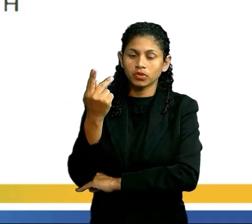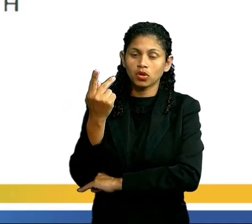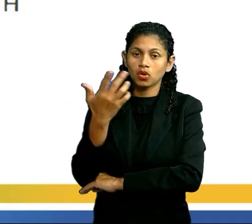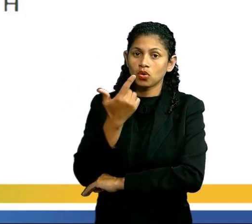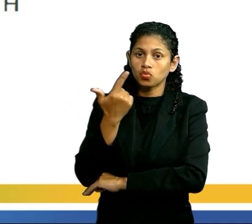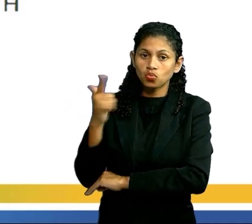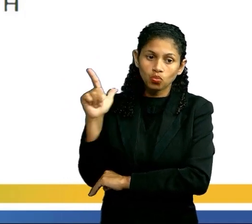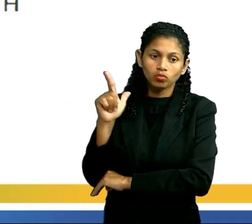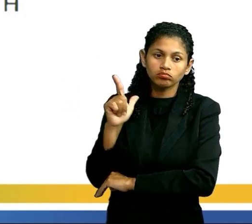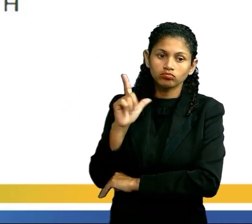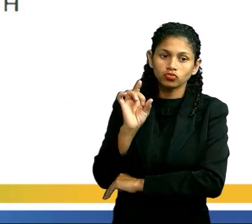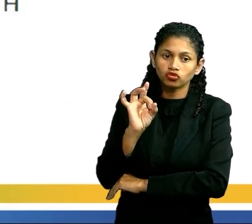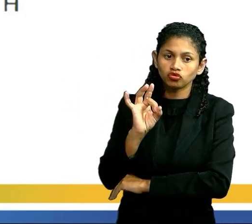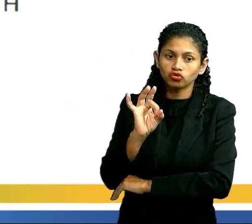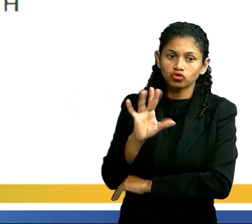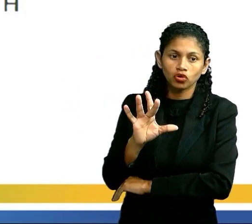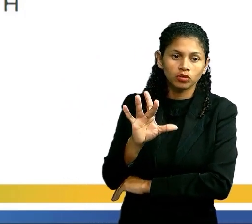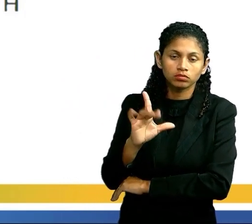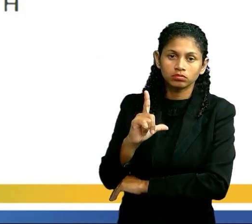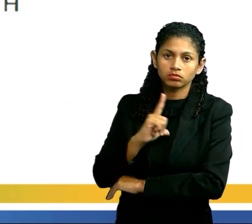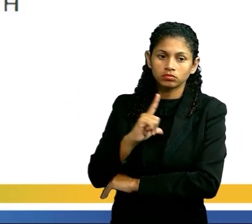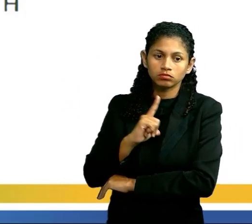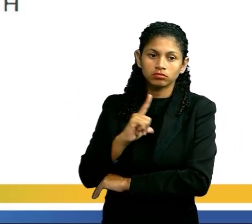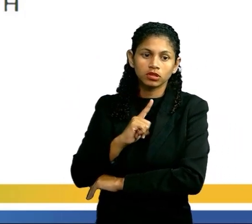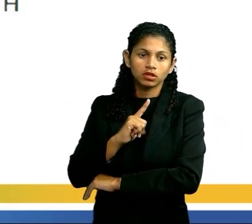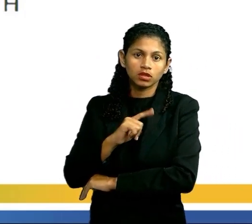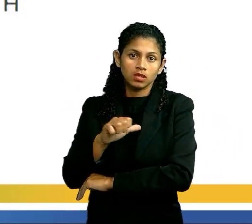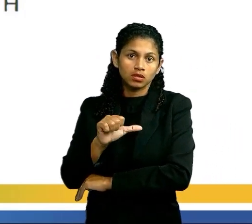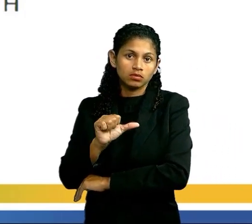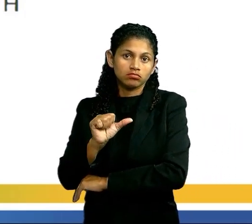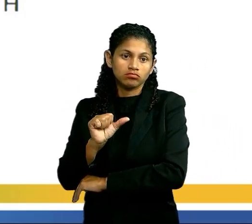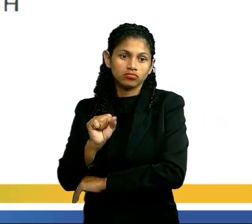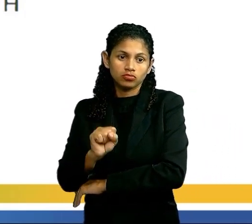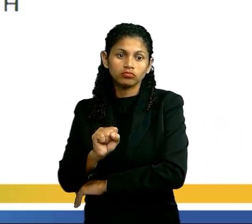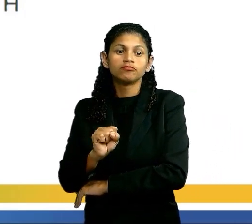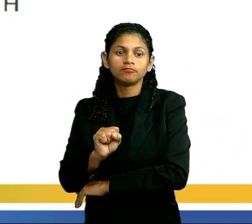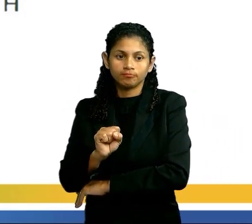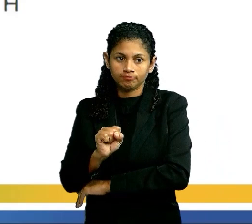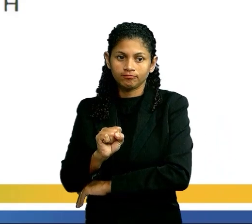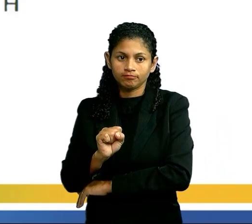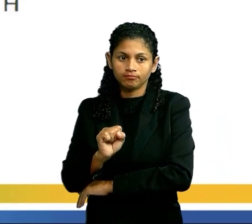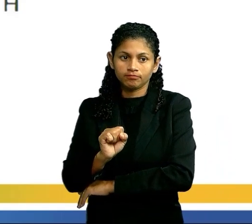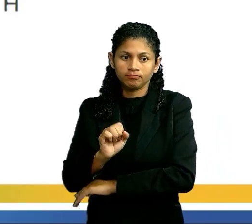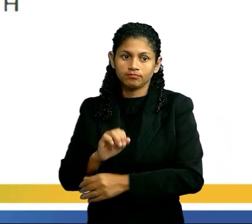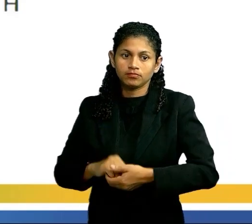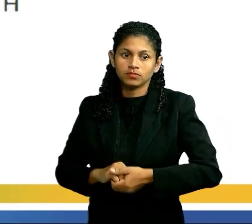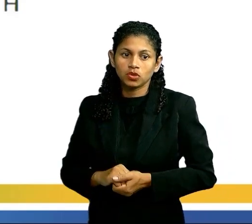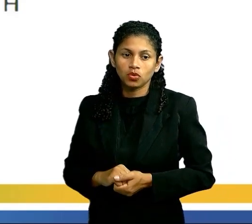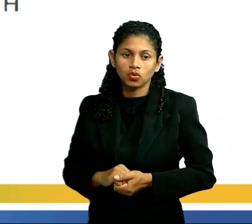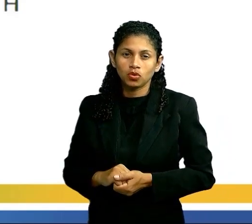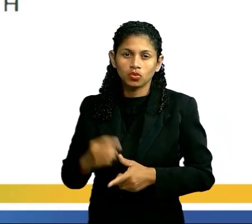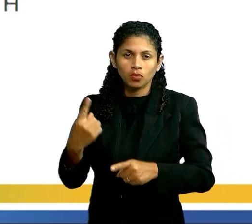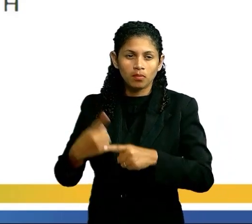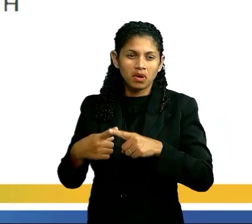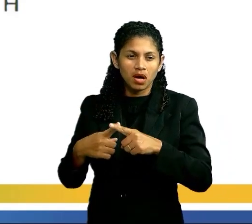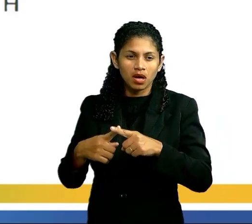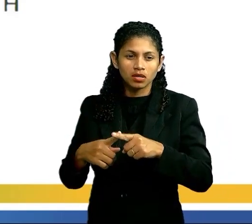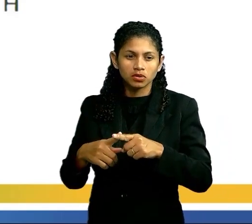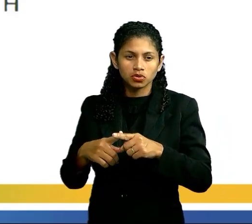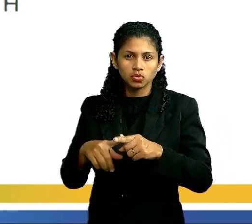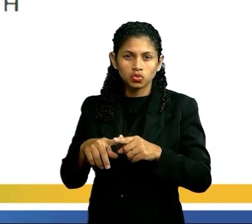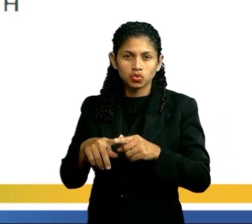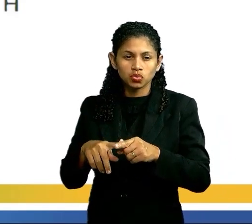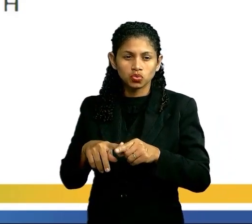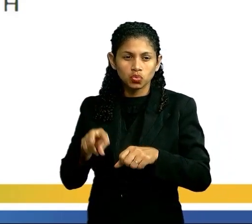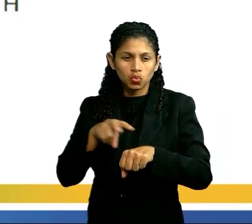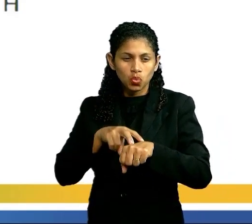3, 5, com mais 3, 8. Só que dá 8, ó. Ainda tem os outros verdinhos todos. Então já sabemos que a E não está